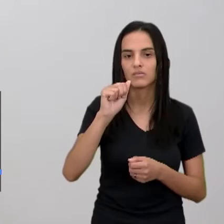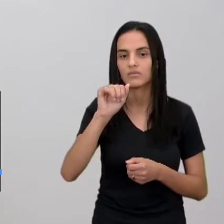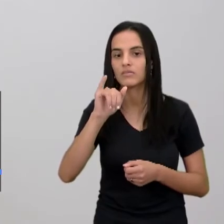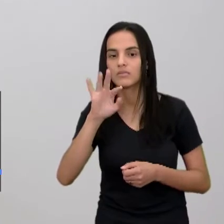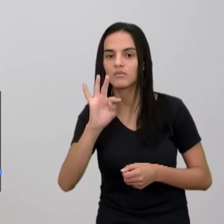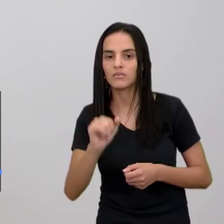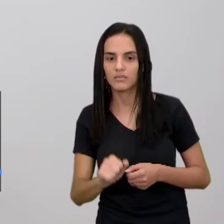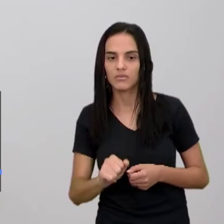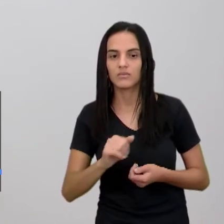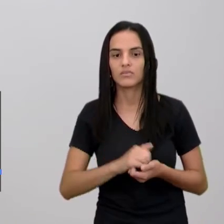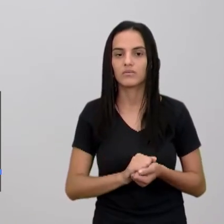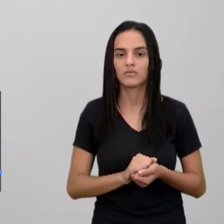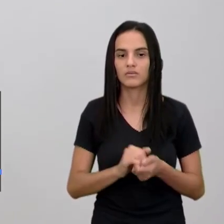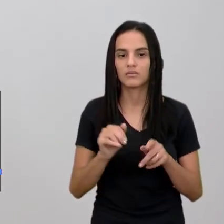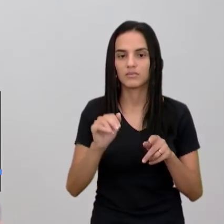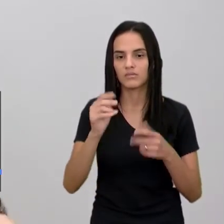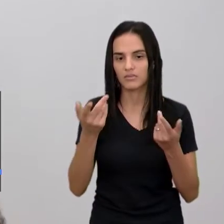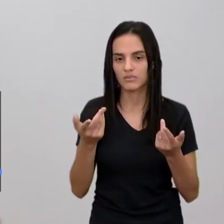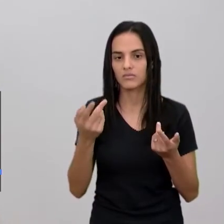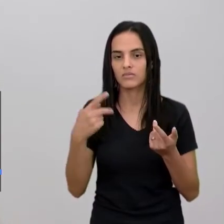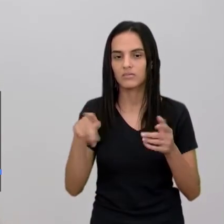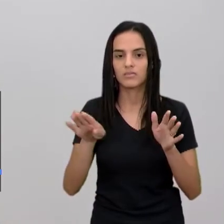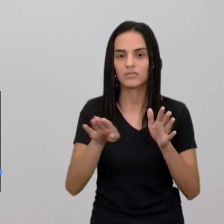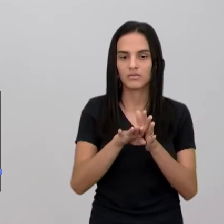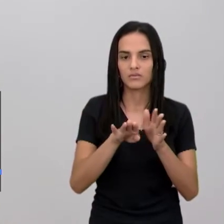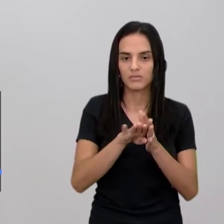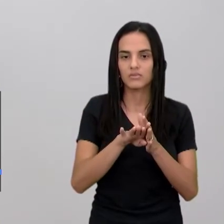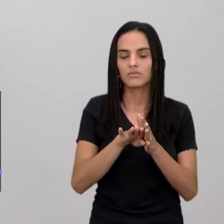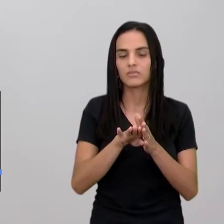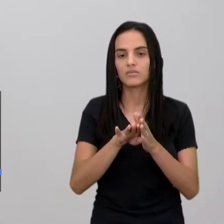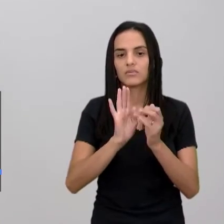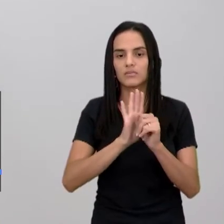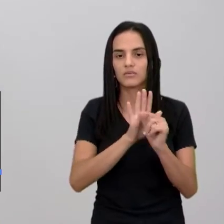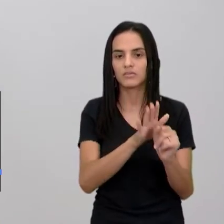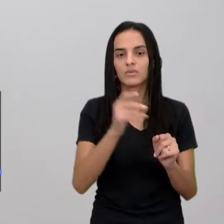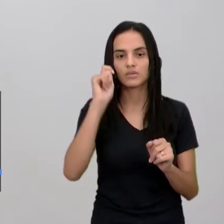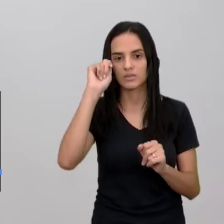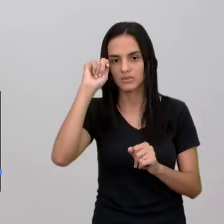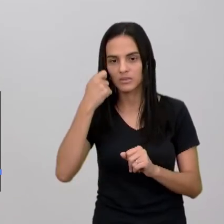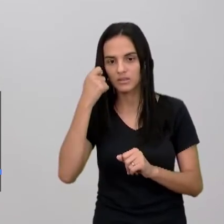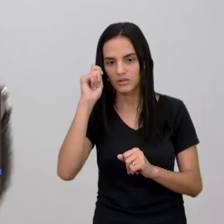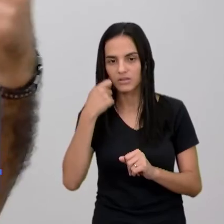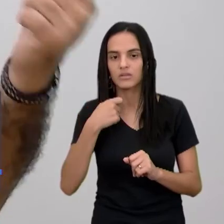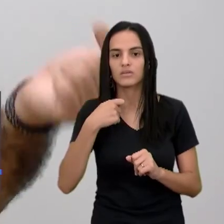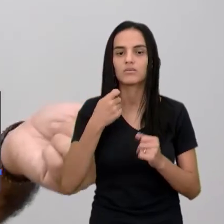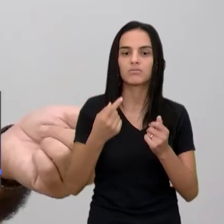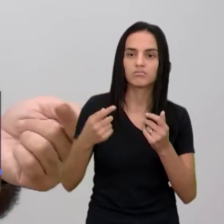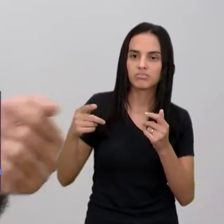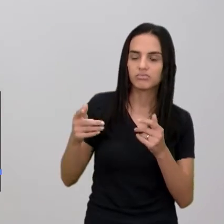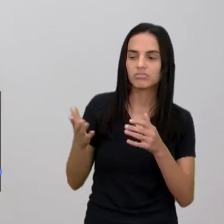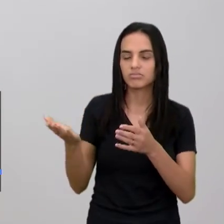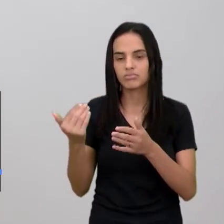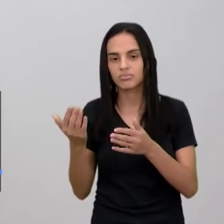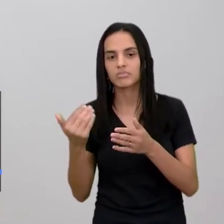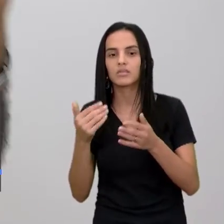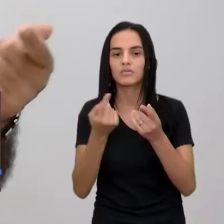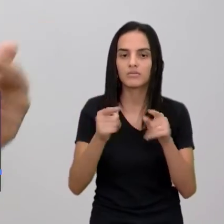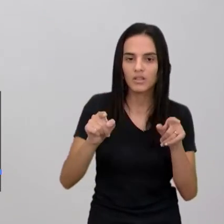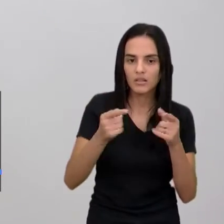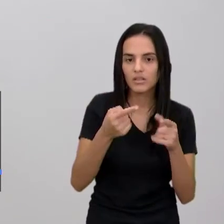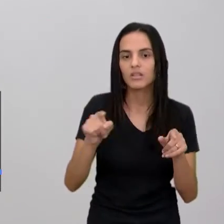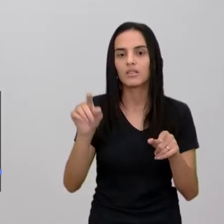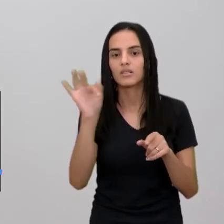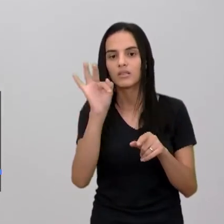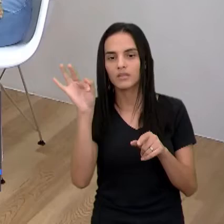o exército francês napoleônico chegou no Haiti para reprimir, os pretos o recebiam cantando canções